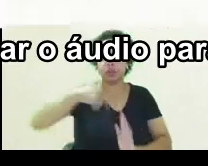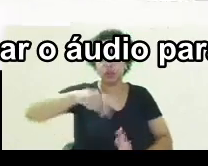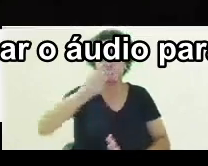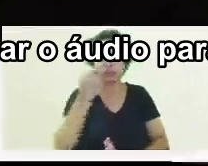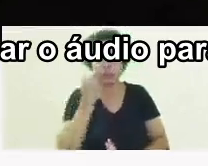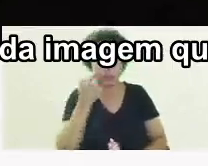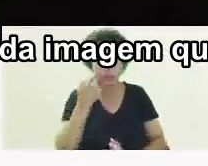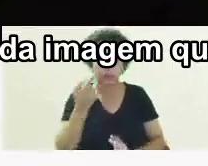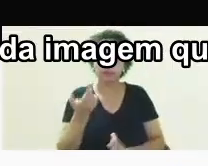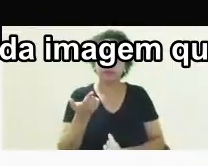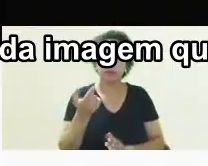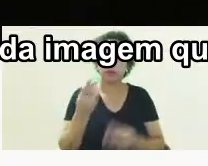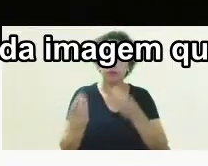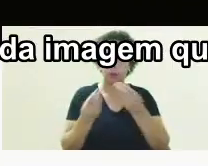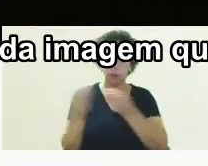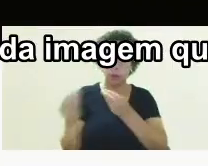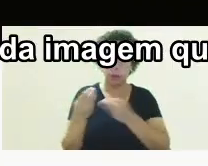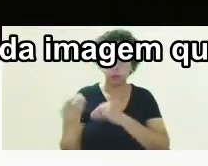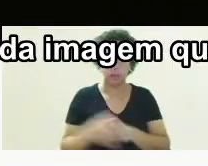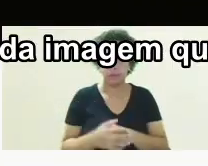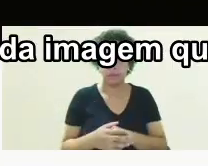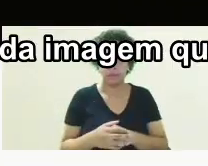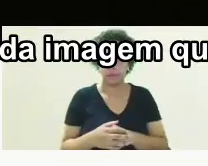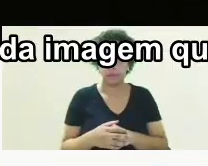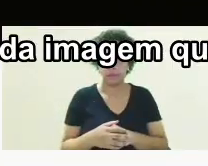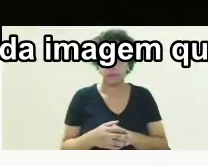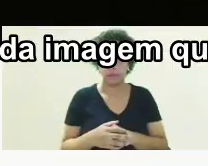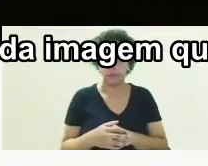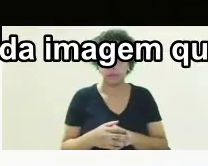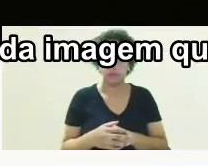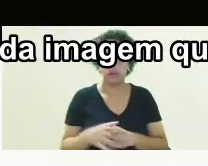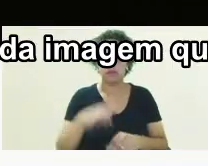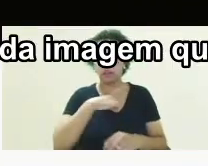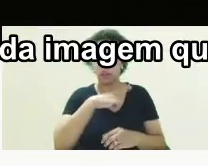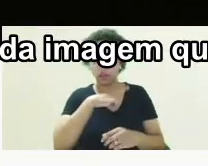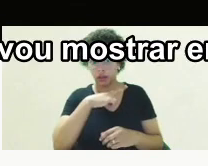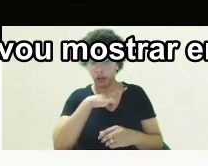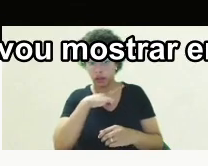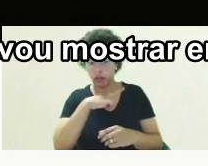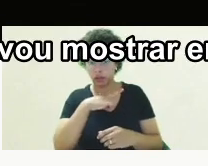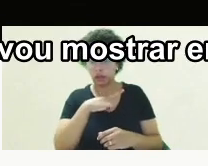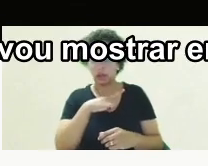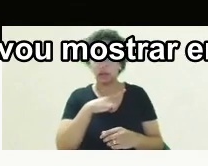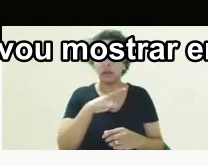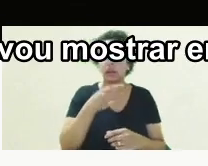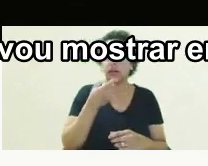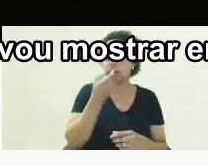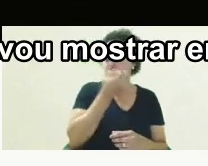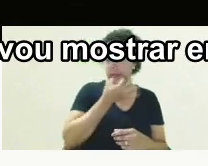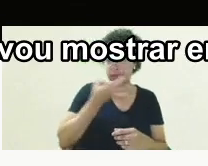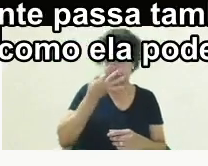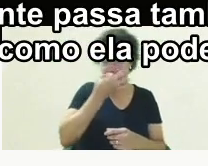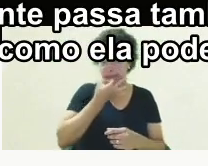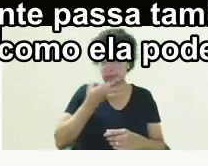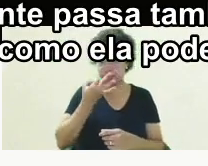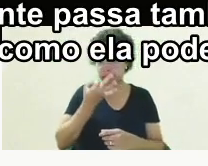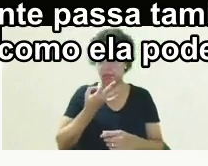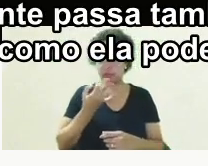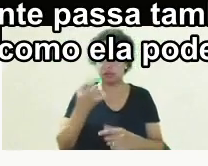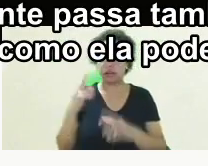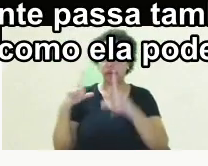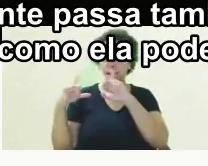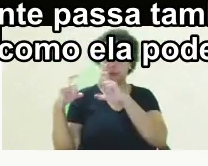prática, né? Eu vou passar o áudio para vocês do que seria a audiodescrição da imagem que a gente tem aqui na